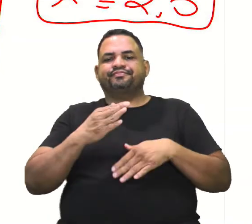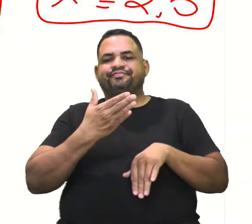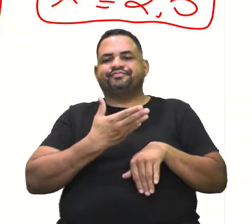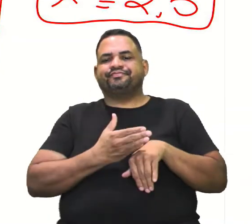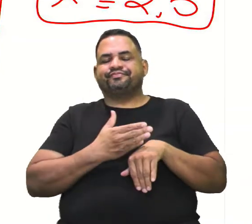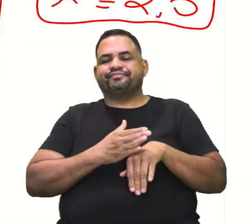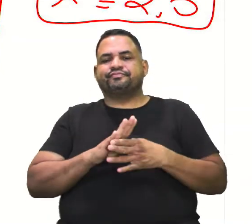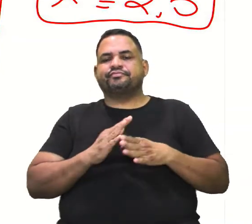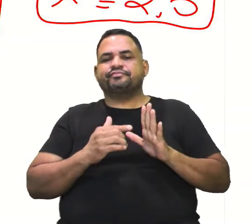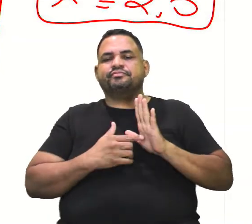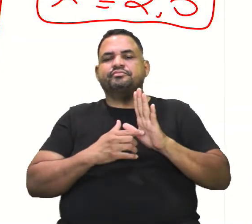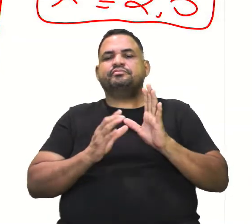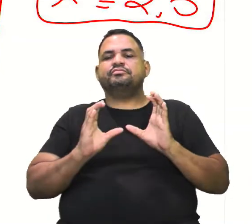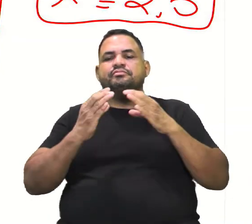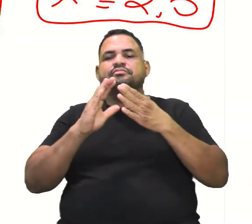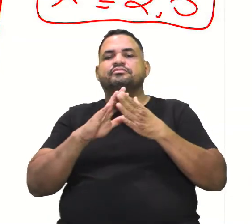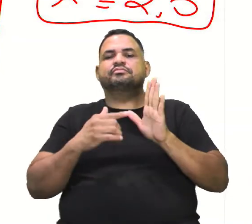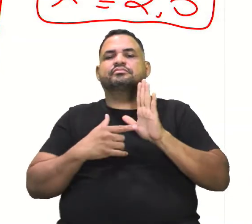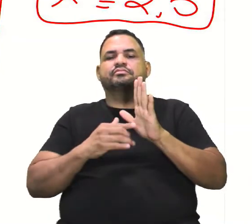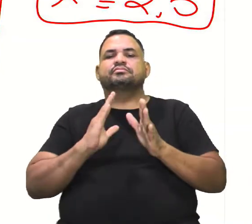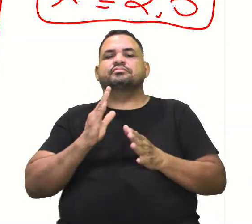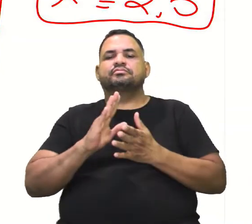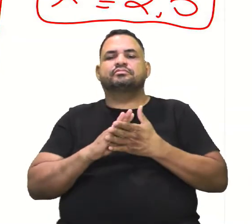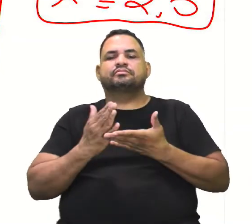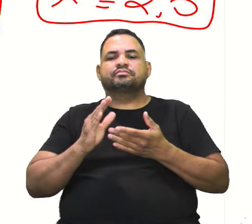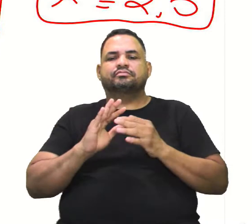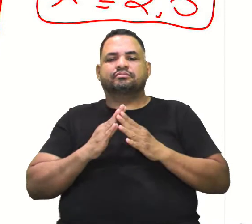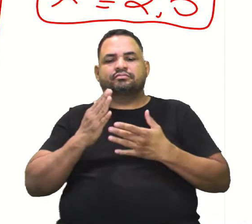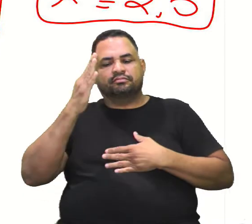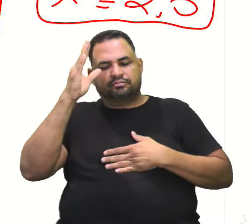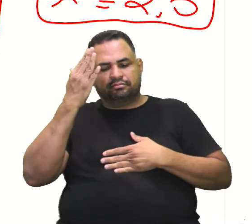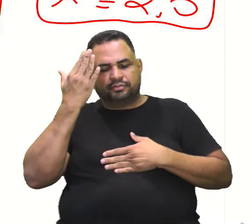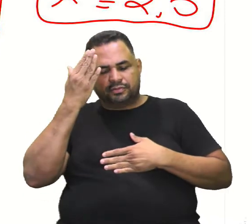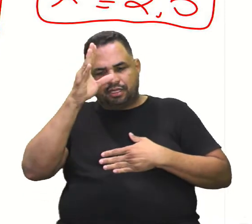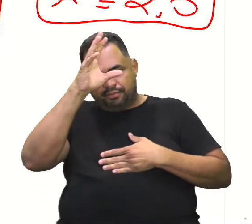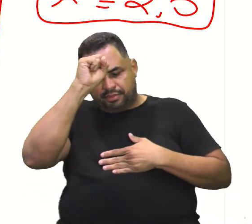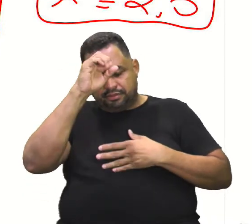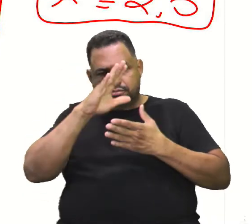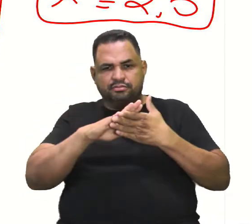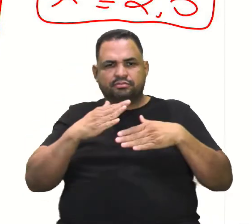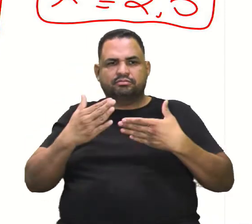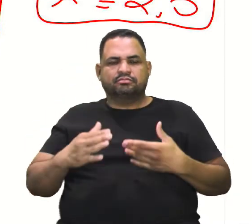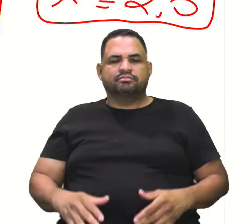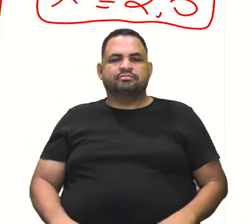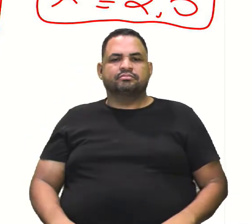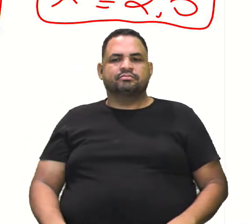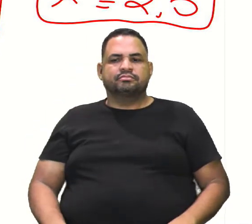respeitando os conjuntos indicados, né? Para vocês já irem se familiarizando, que nem tudo